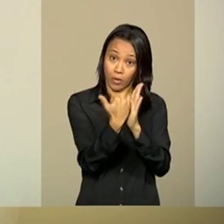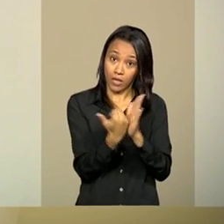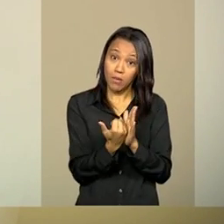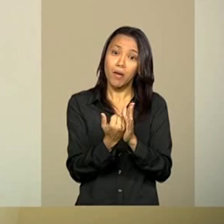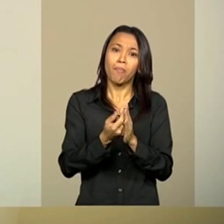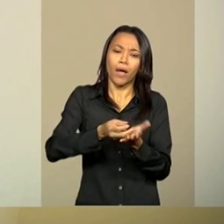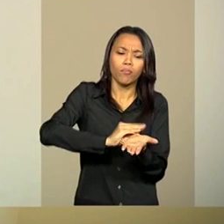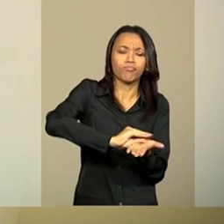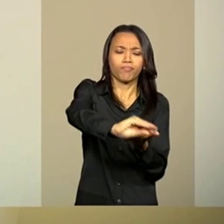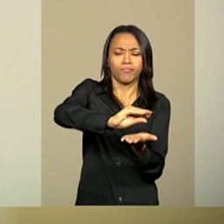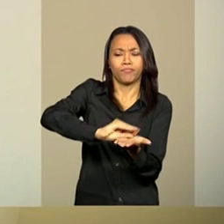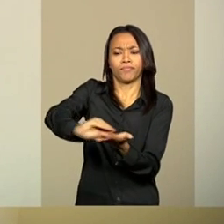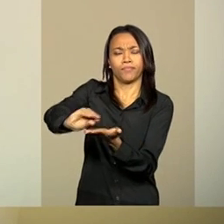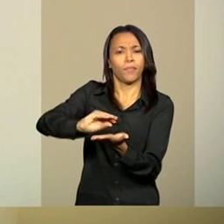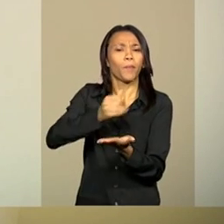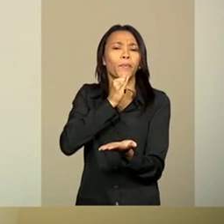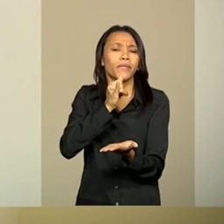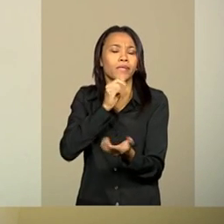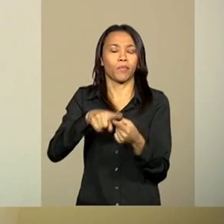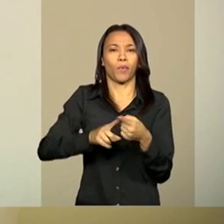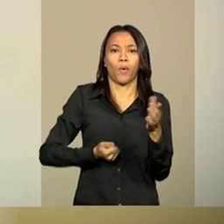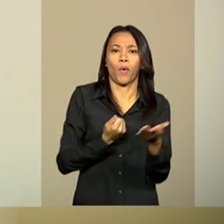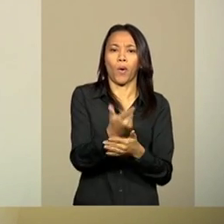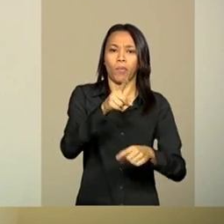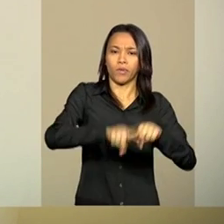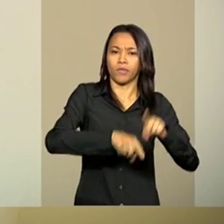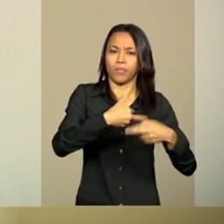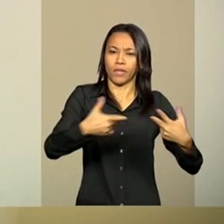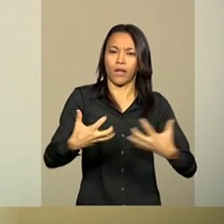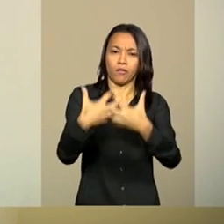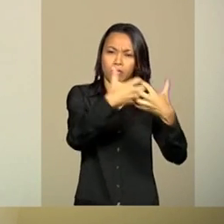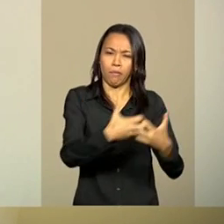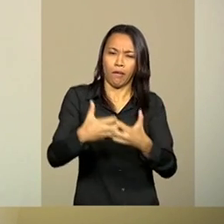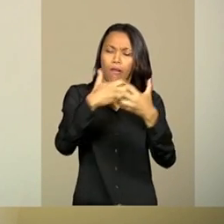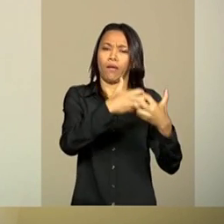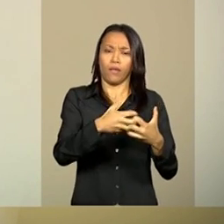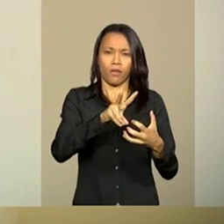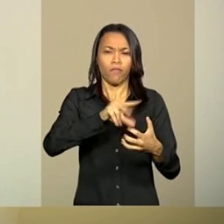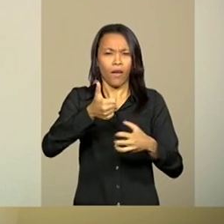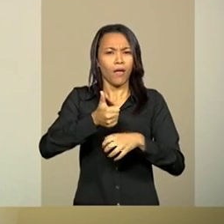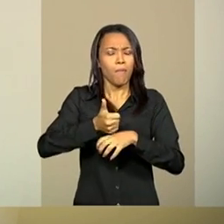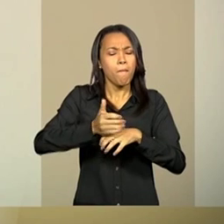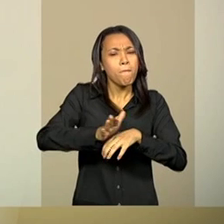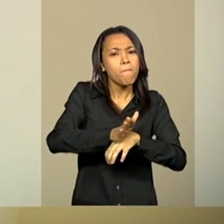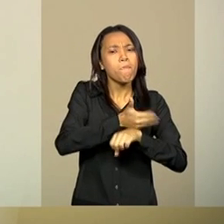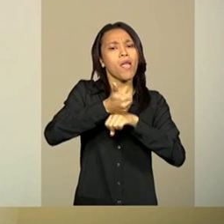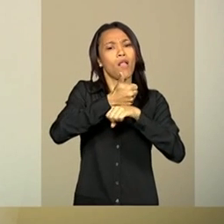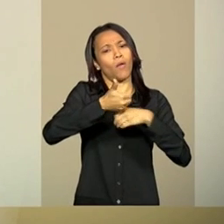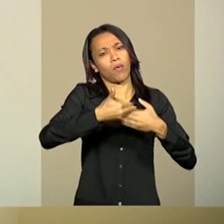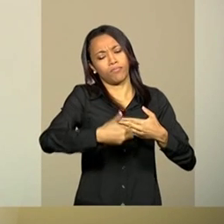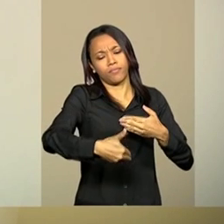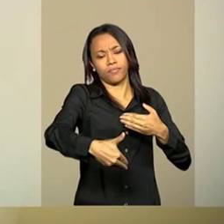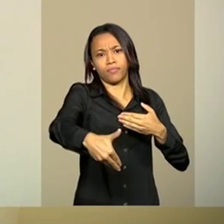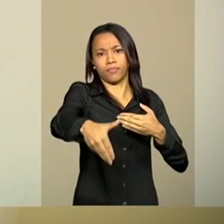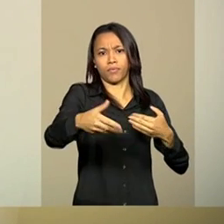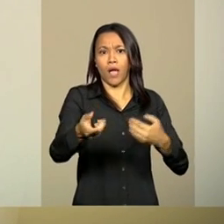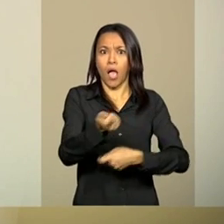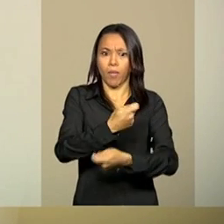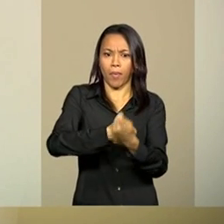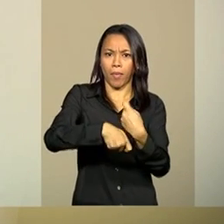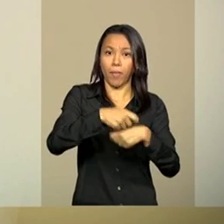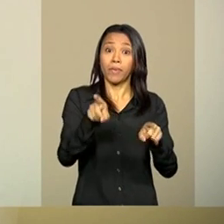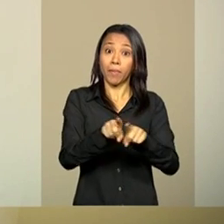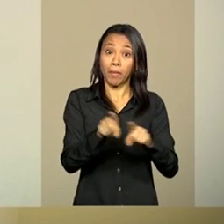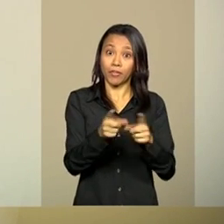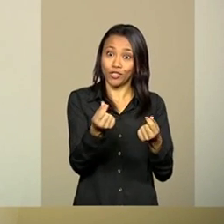investimentos por exemplo para a compra de máquinas e equipamentos que vão melhorar a produtividade o lucro das